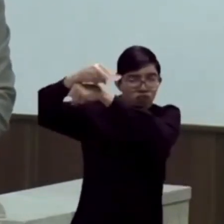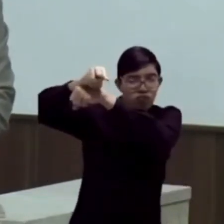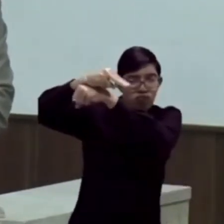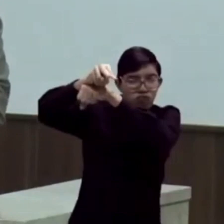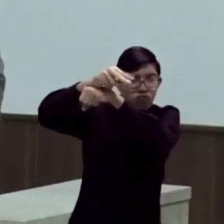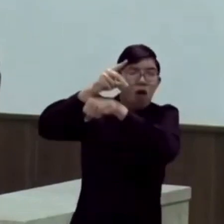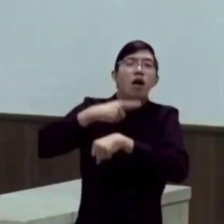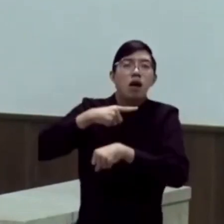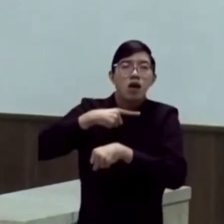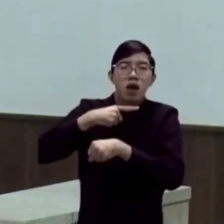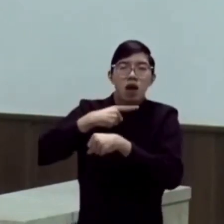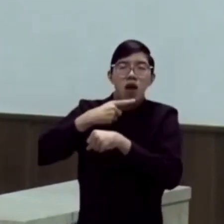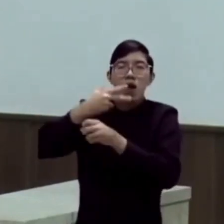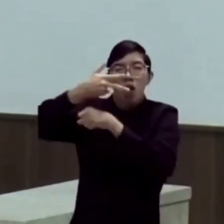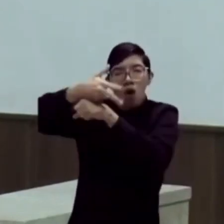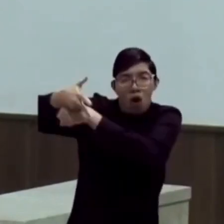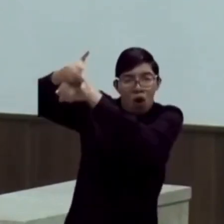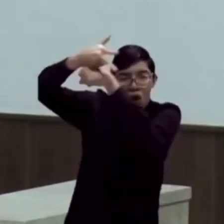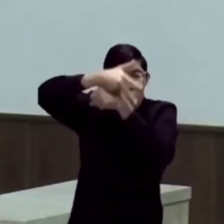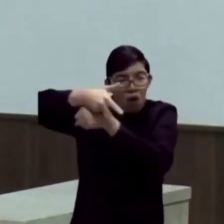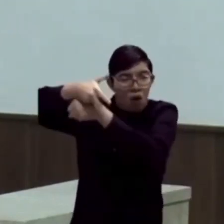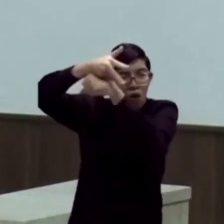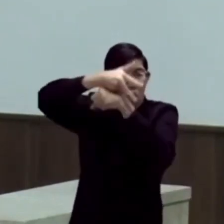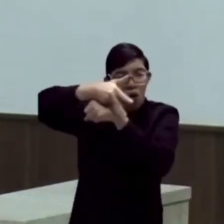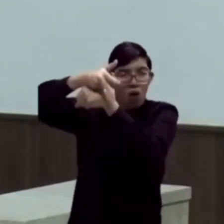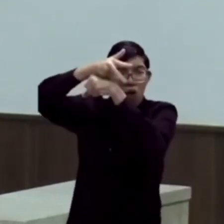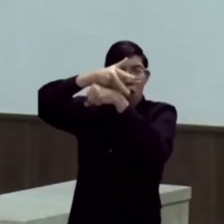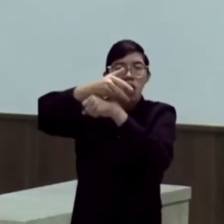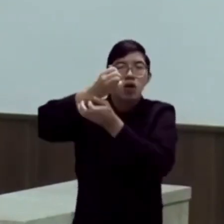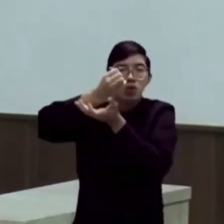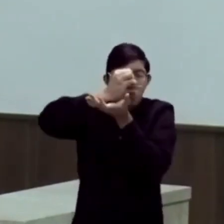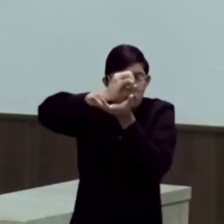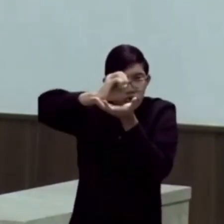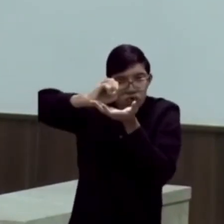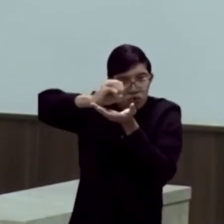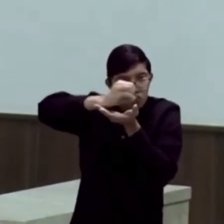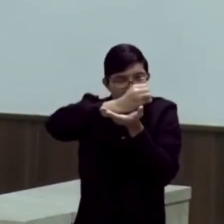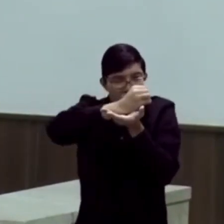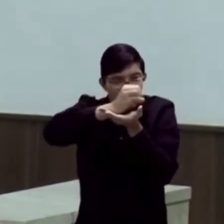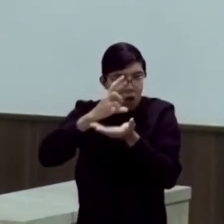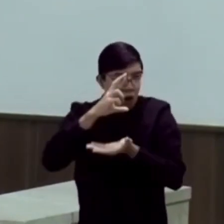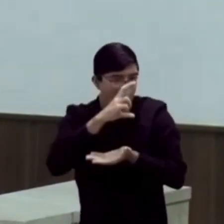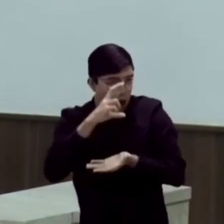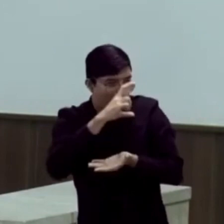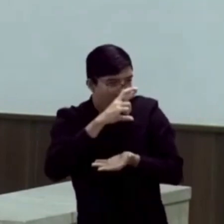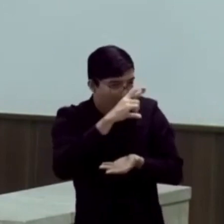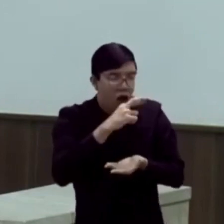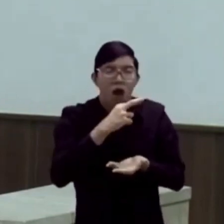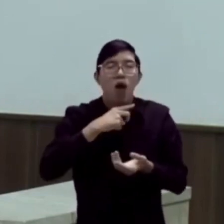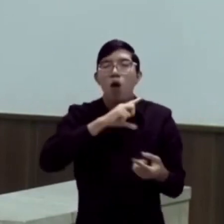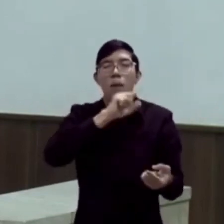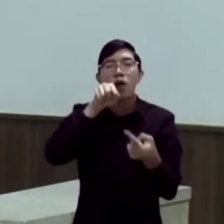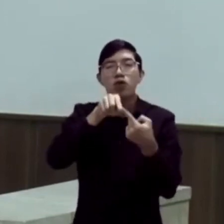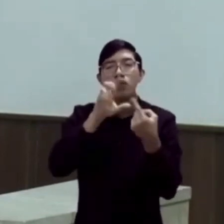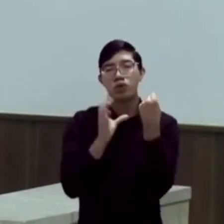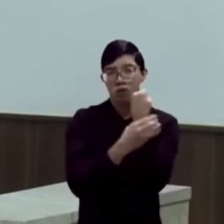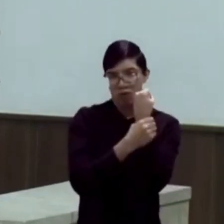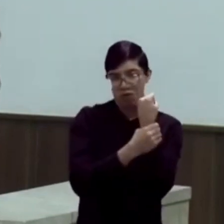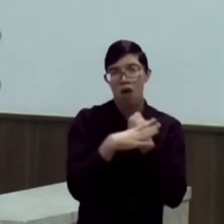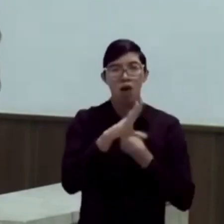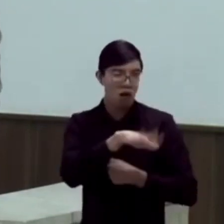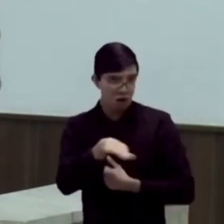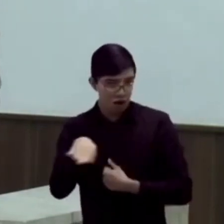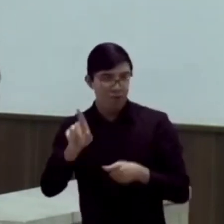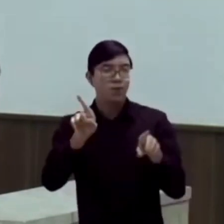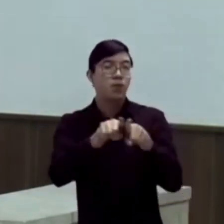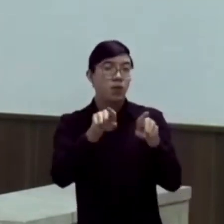de áreas de convivência, para que a gente possa trazer cada vez mais segurança para as nossas crianças, seguranças para